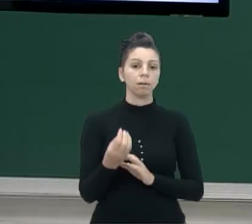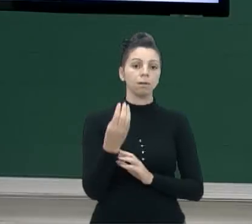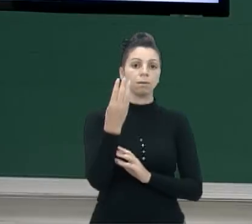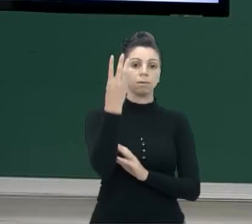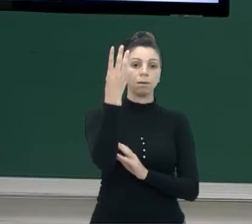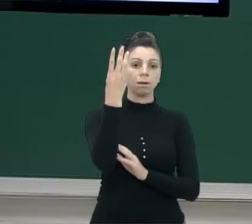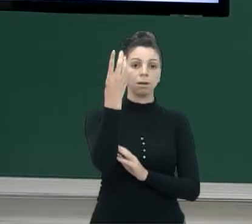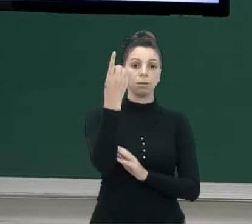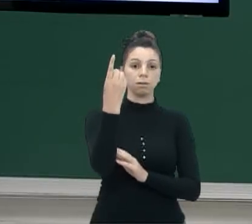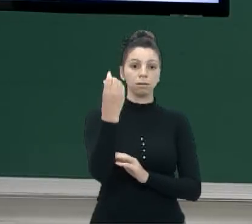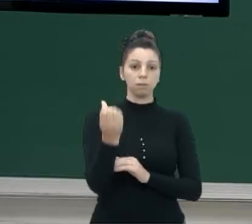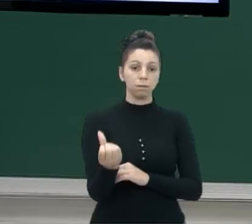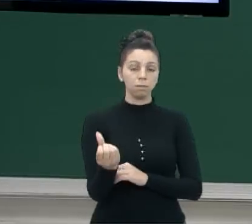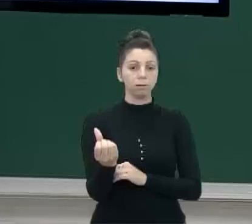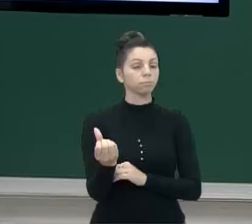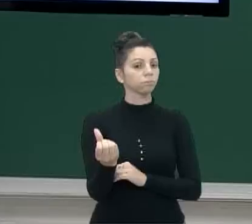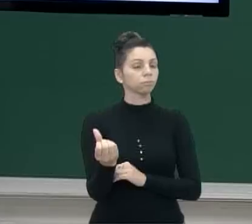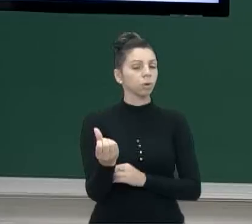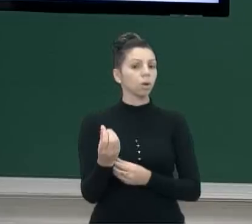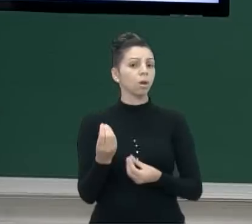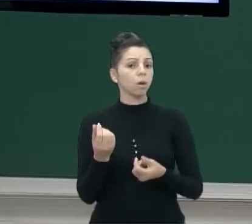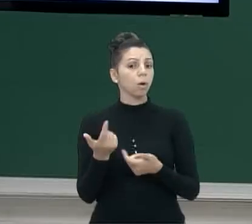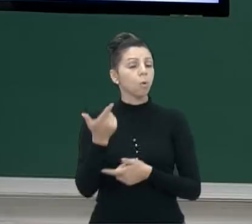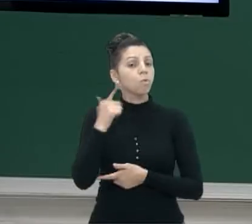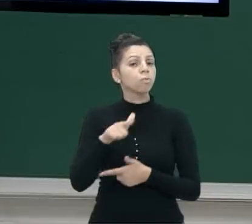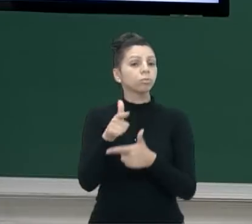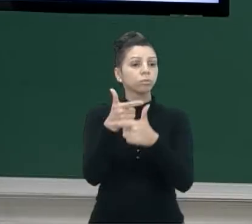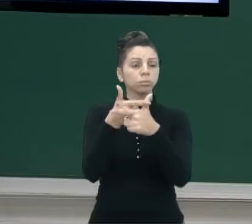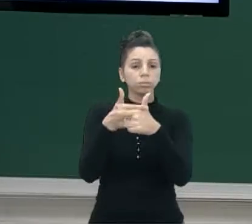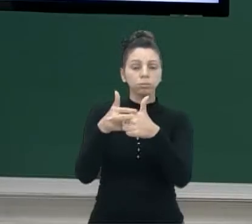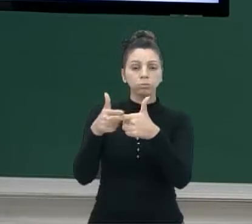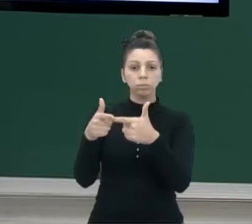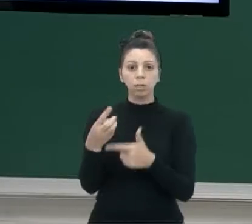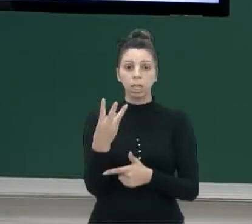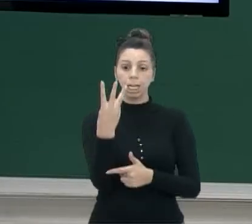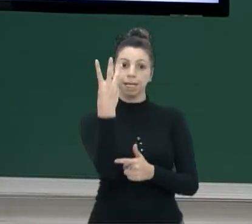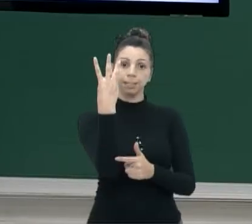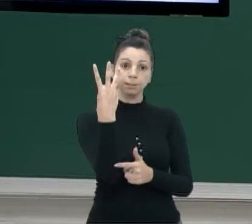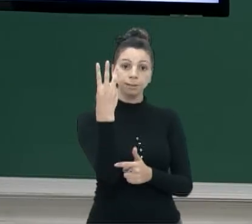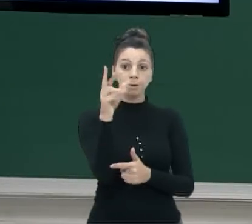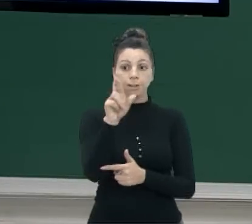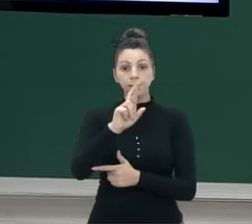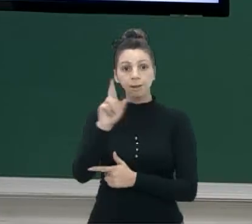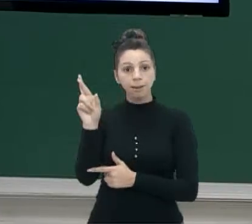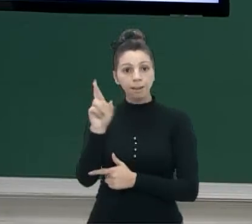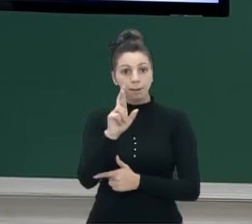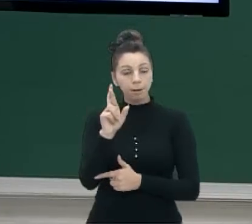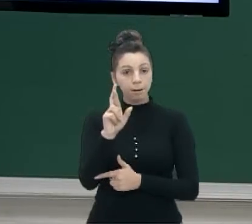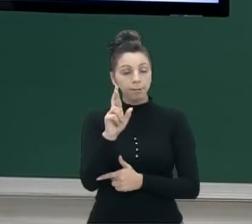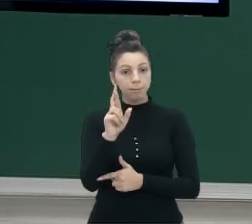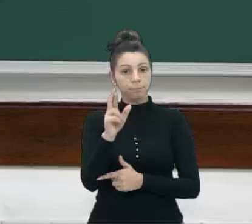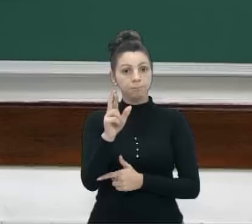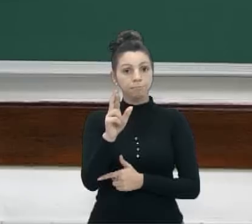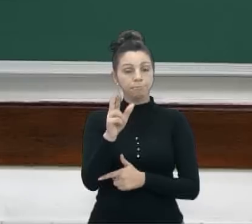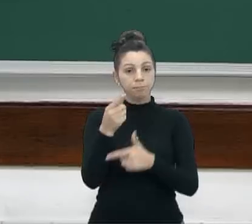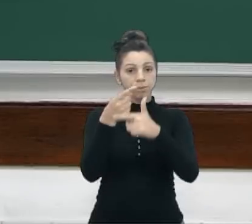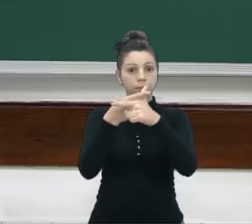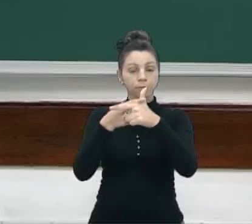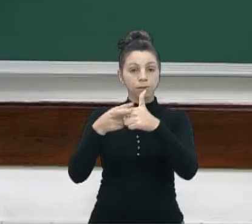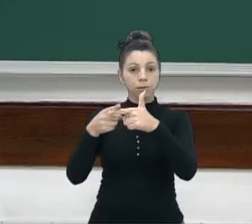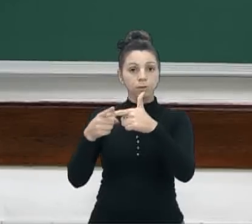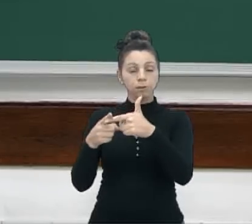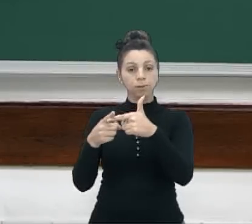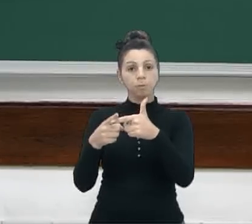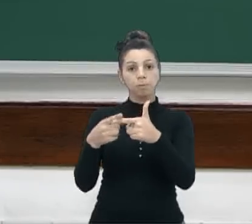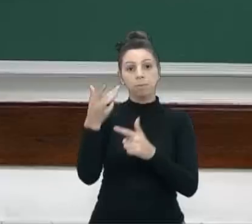3/16. Será que eu consigo dividir R$3 para 16 pessoas? Bom, se eu seguir a